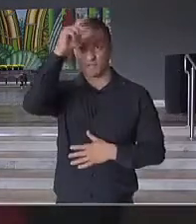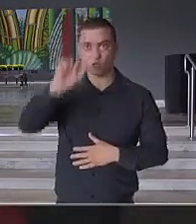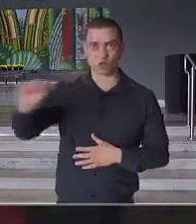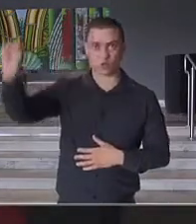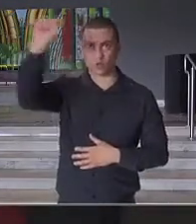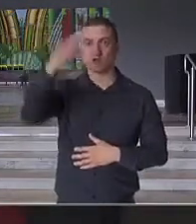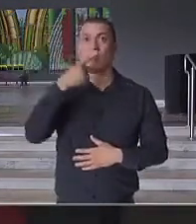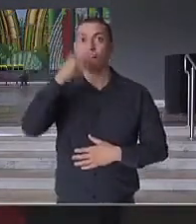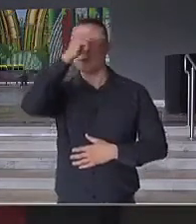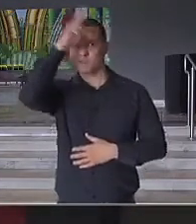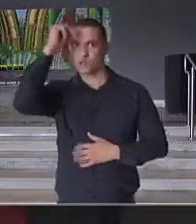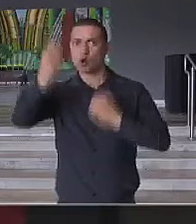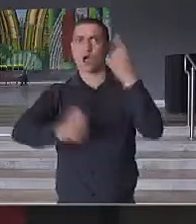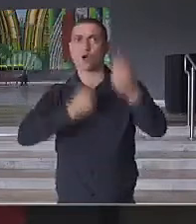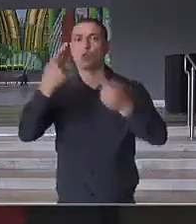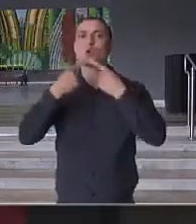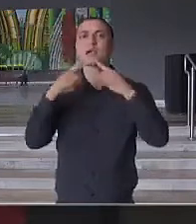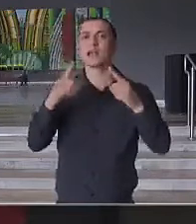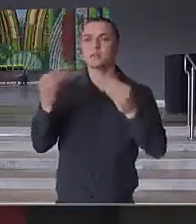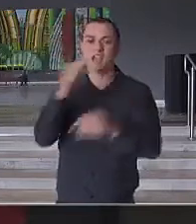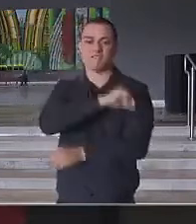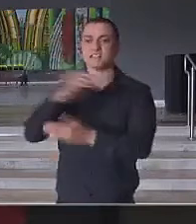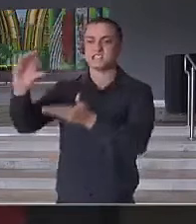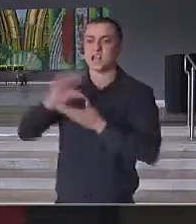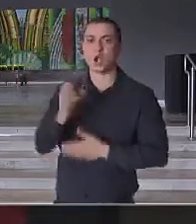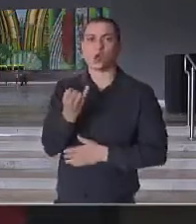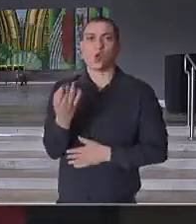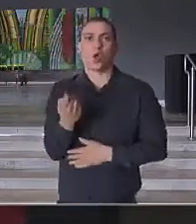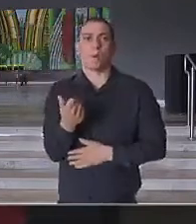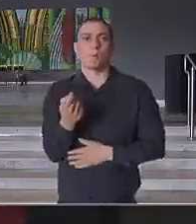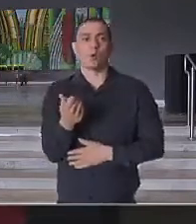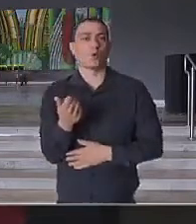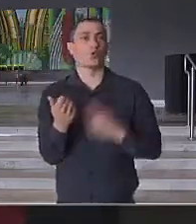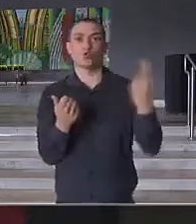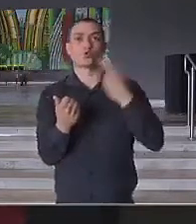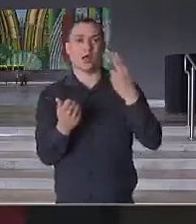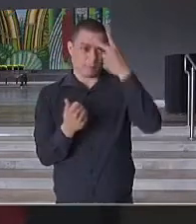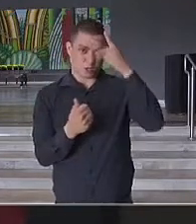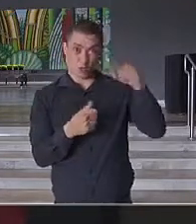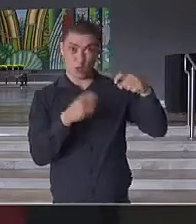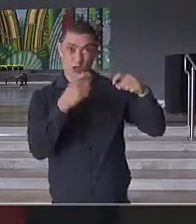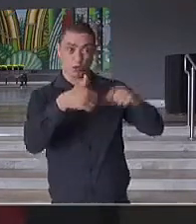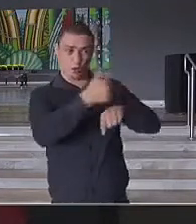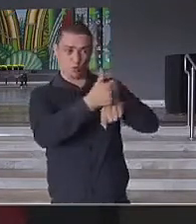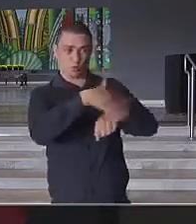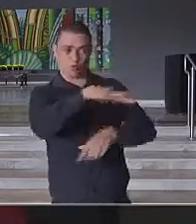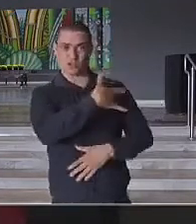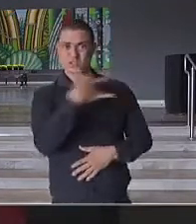das prefeituras têm se queixado de que o número de vacinas não é suficiente nem para o atendimento